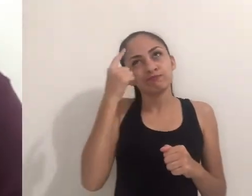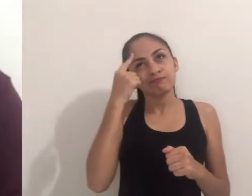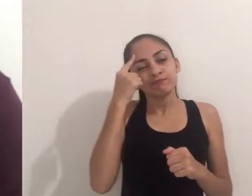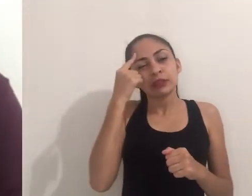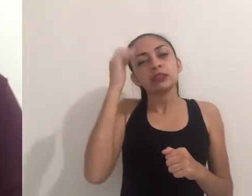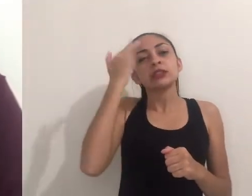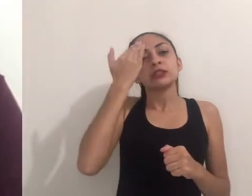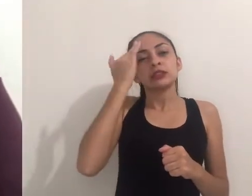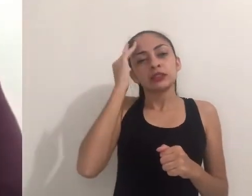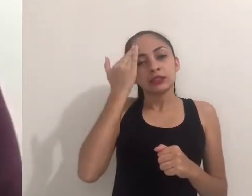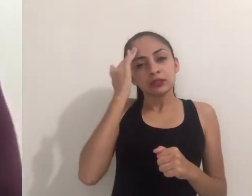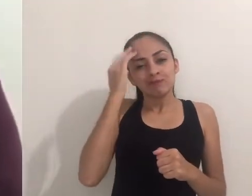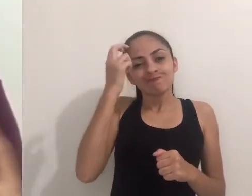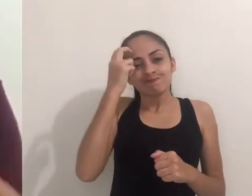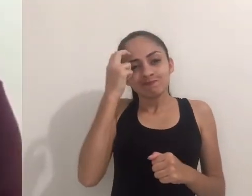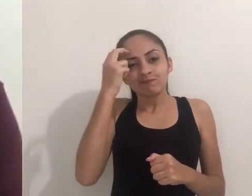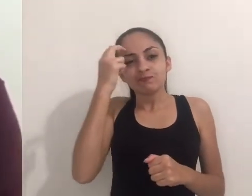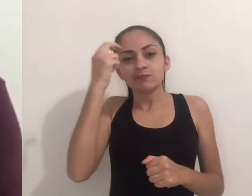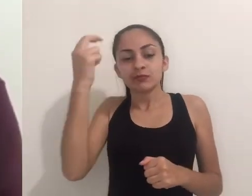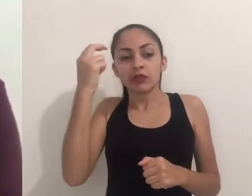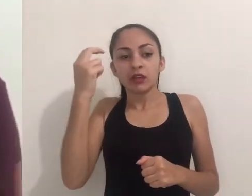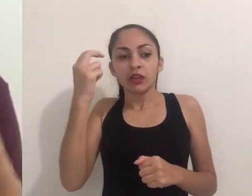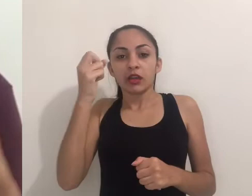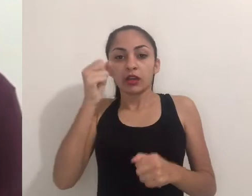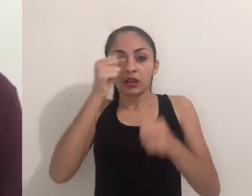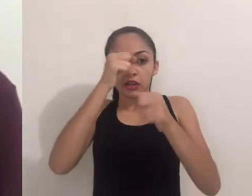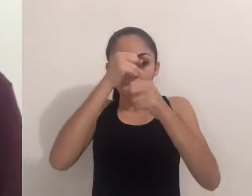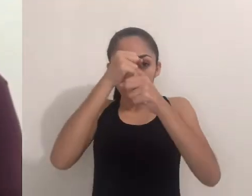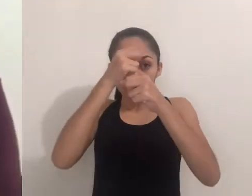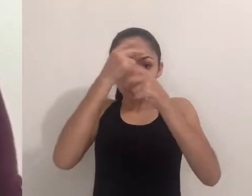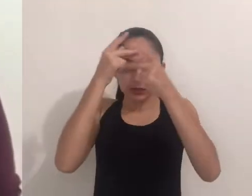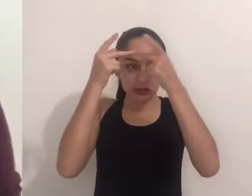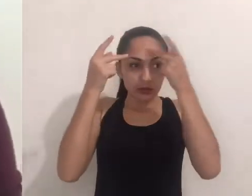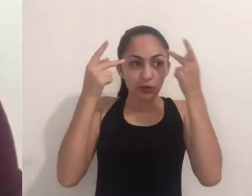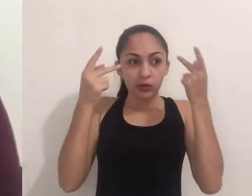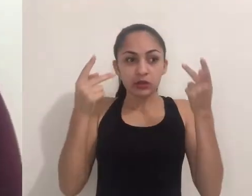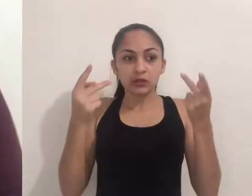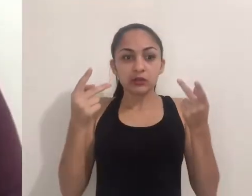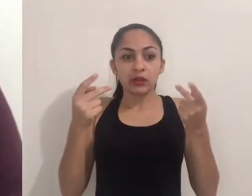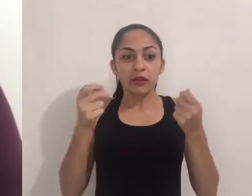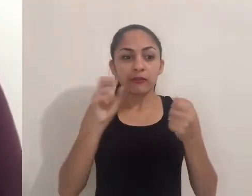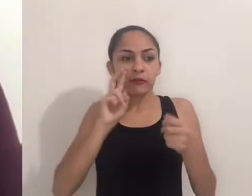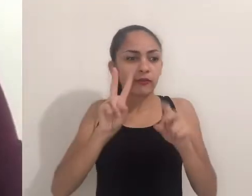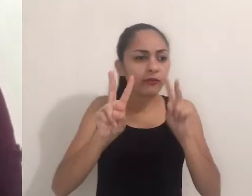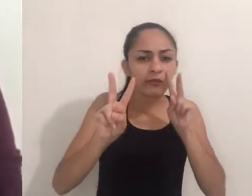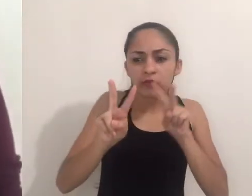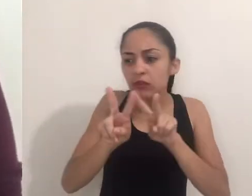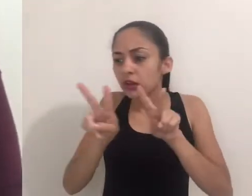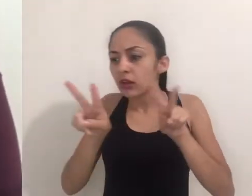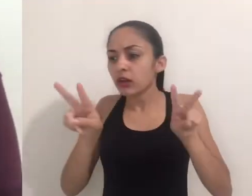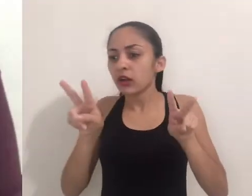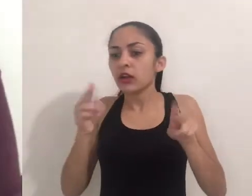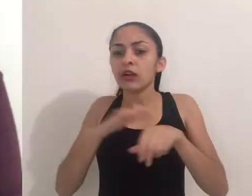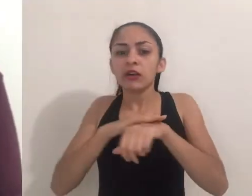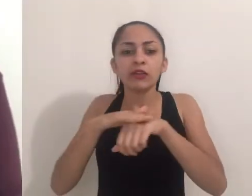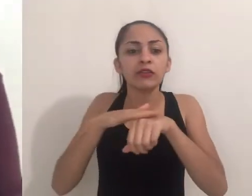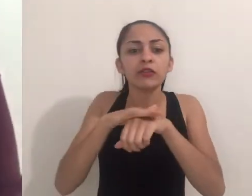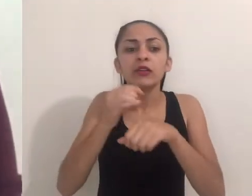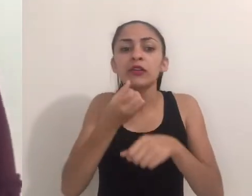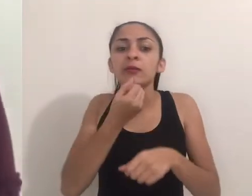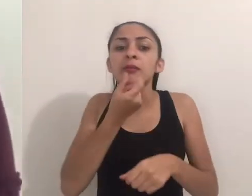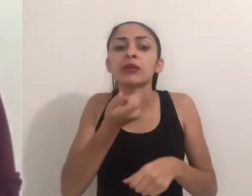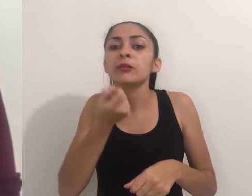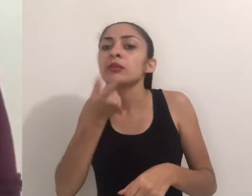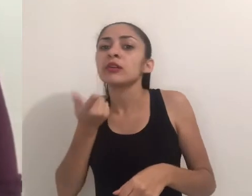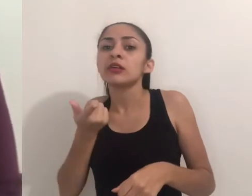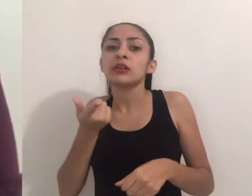discernimento, na verdade, para saber filtrar aquilo que a gente vê, aquilo que a gente ouve, aquilo que a gente conversa, para que a